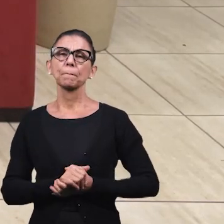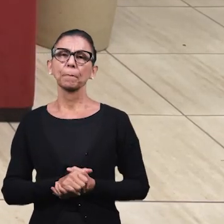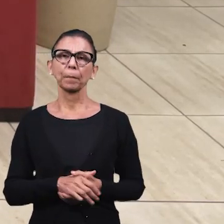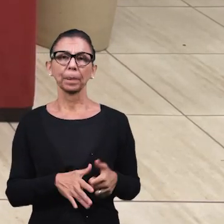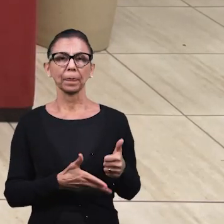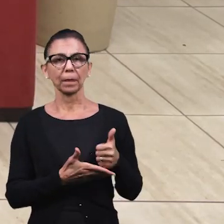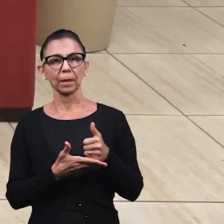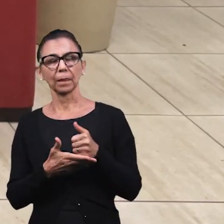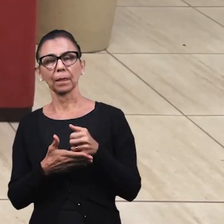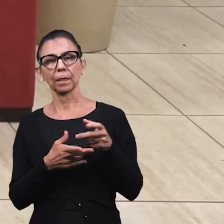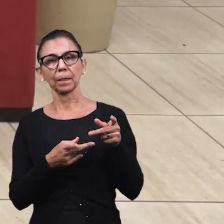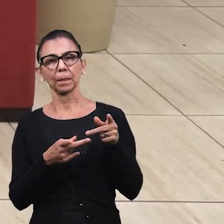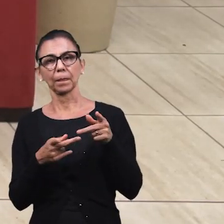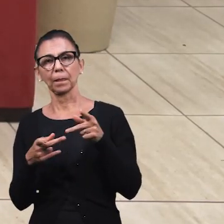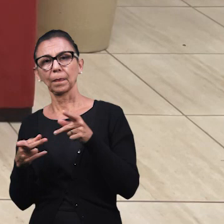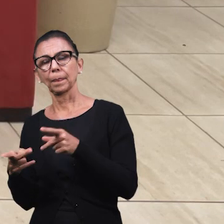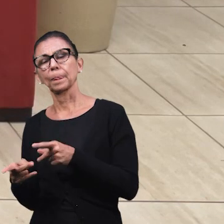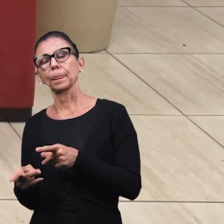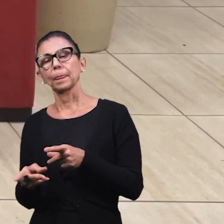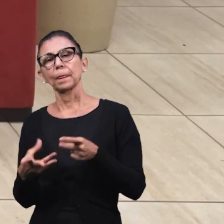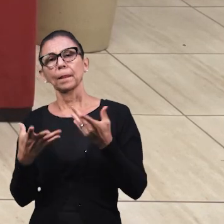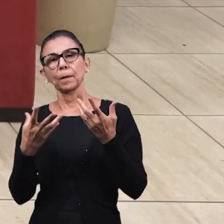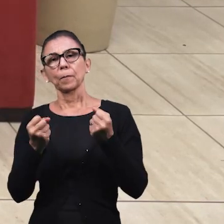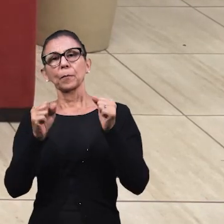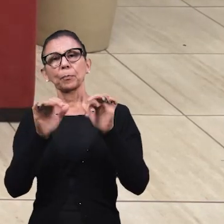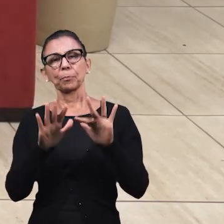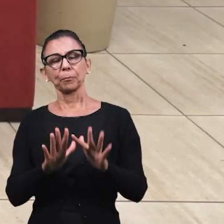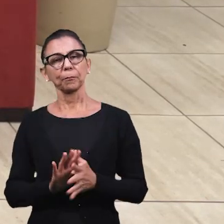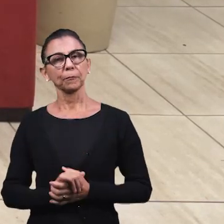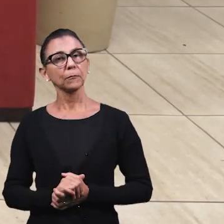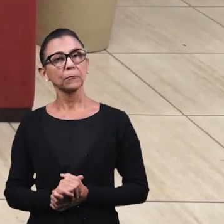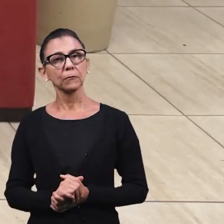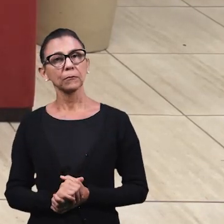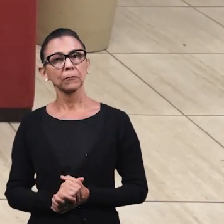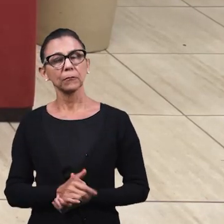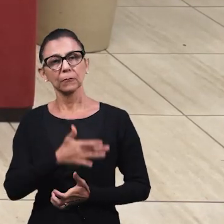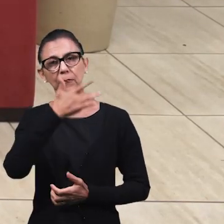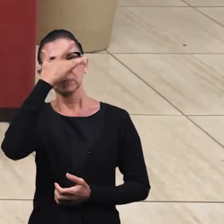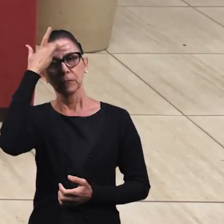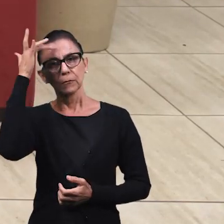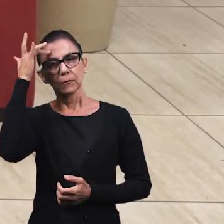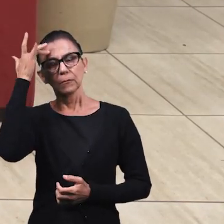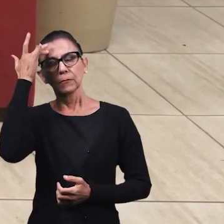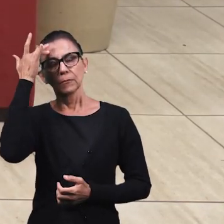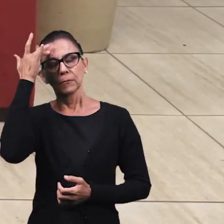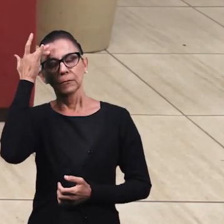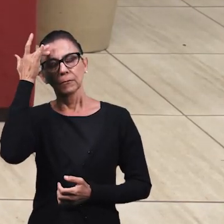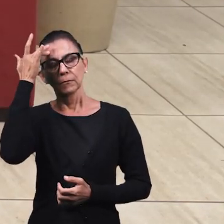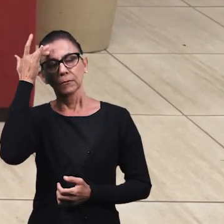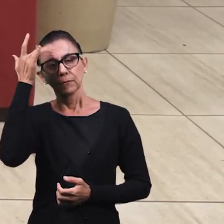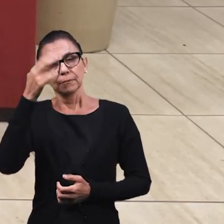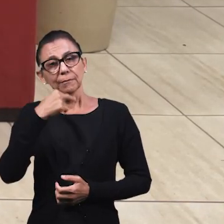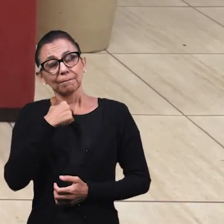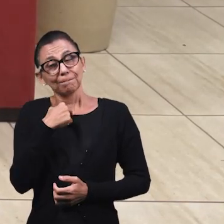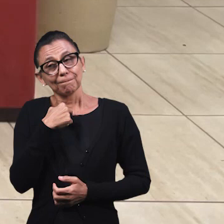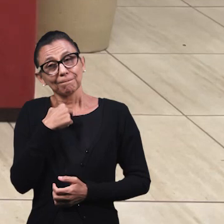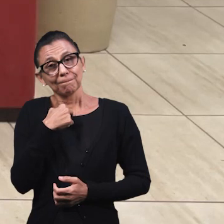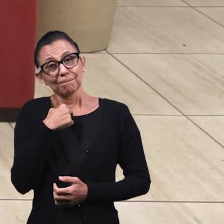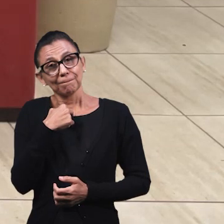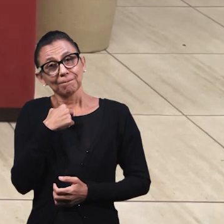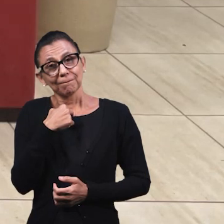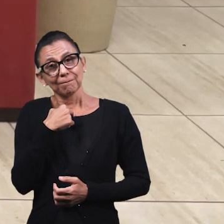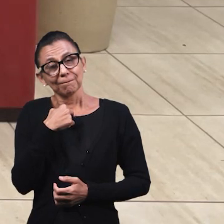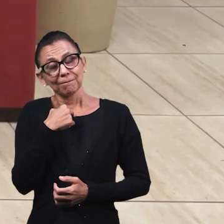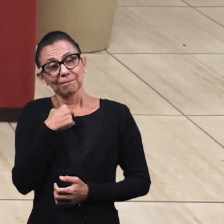igrejas, onde você pode levar o seu visitante para receber a mesma bênção que você tem recebido. E aqueles que ainda estão impedidos de alguma